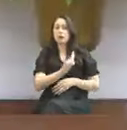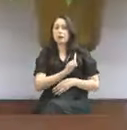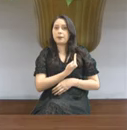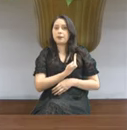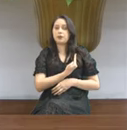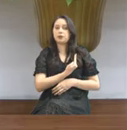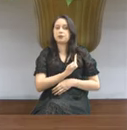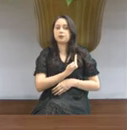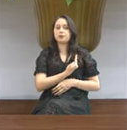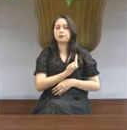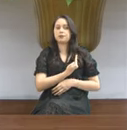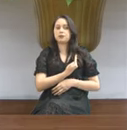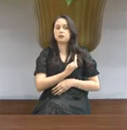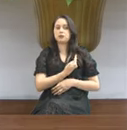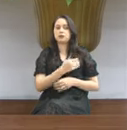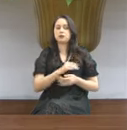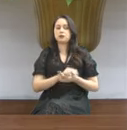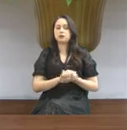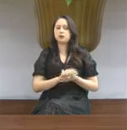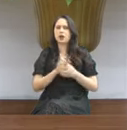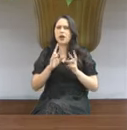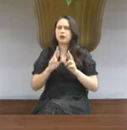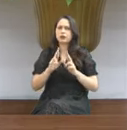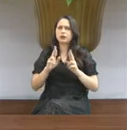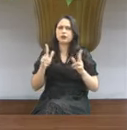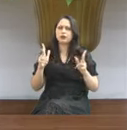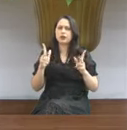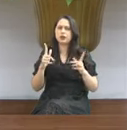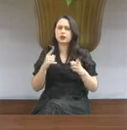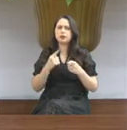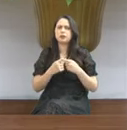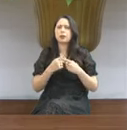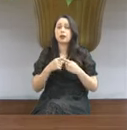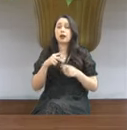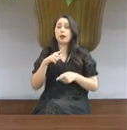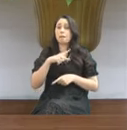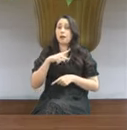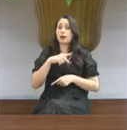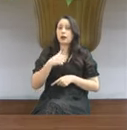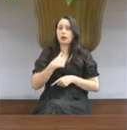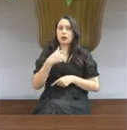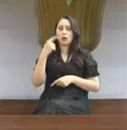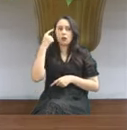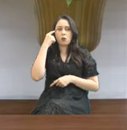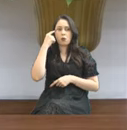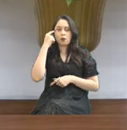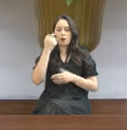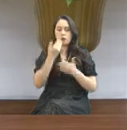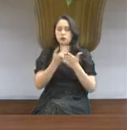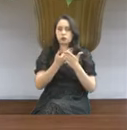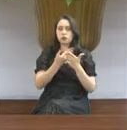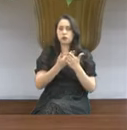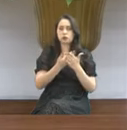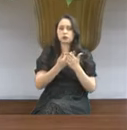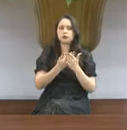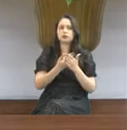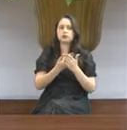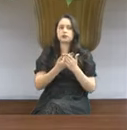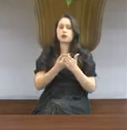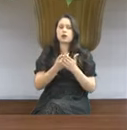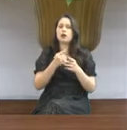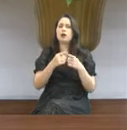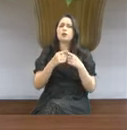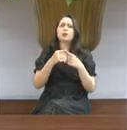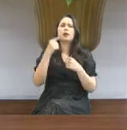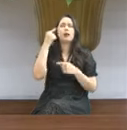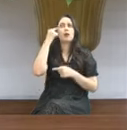é uma carta bem diferente. Particularmente, eu gosto muito de estudá-la, porque eu sempre imagino